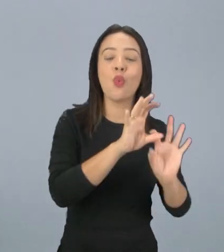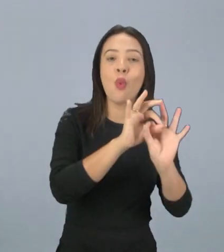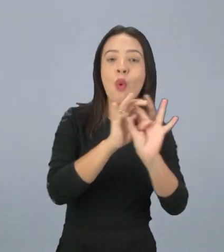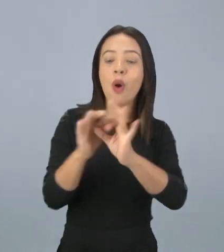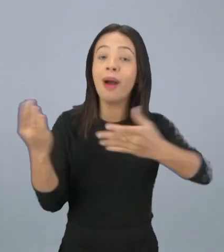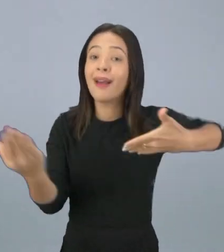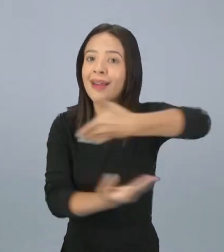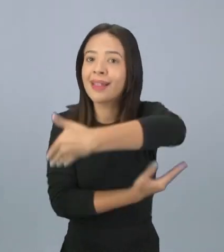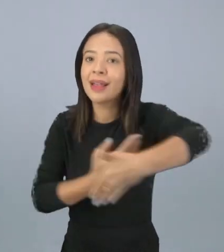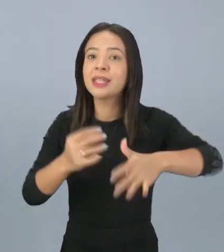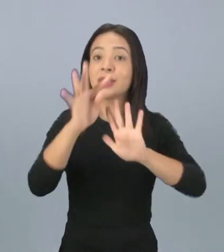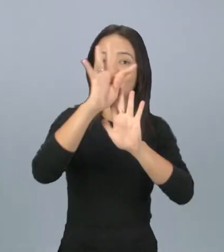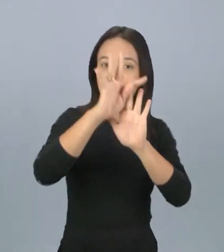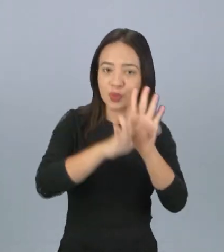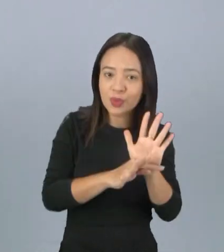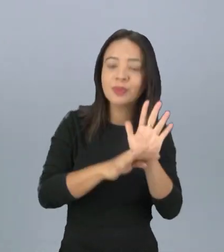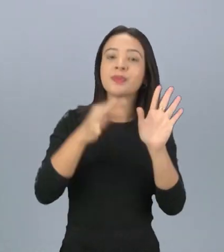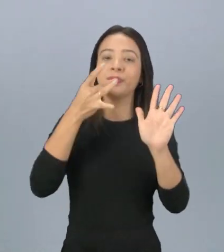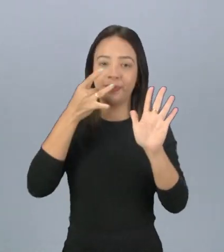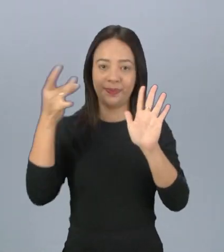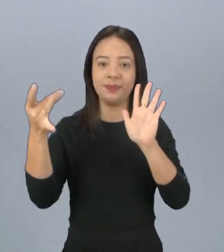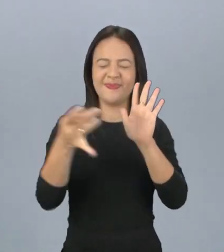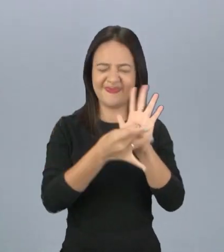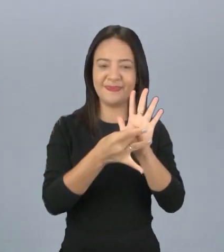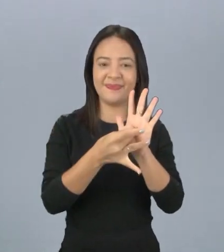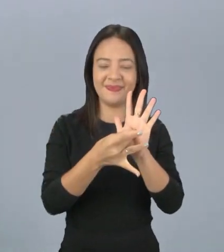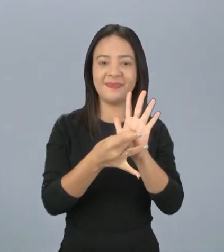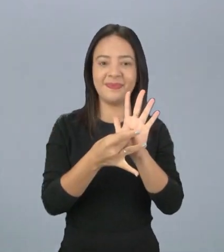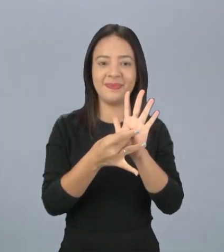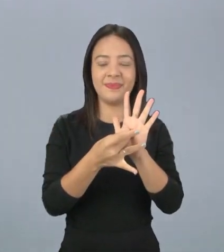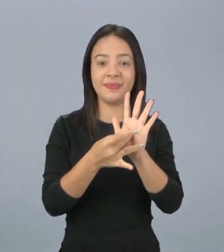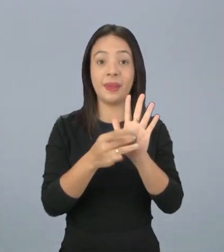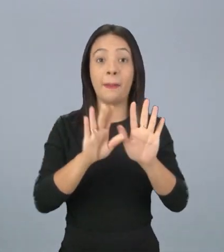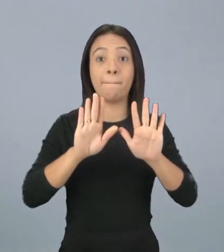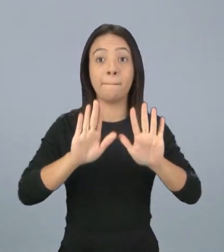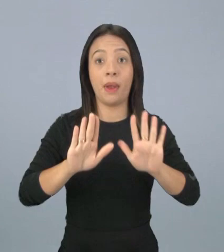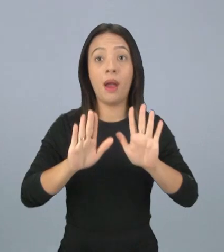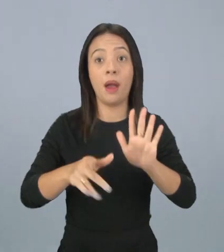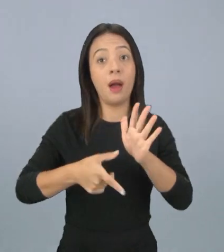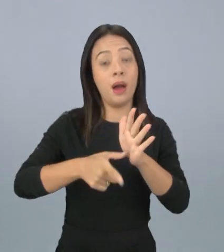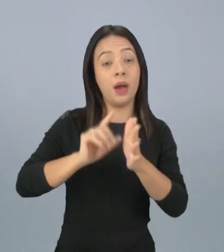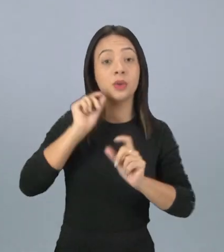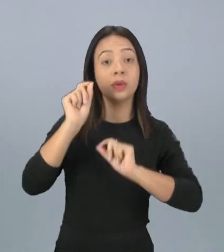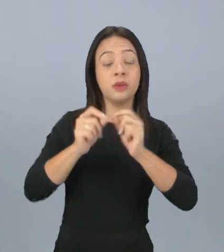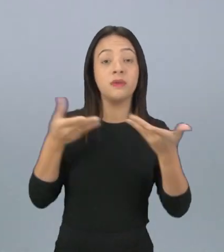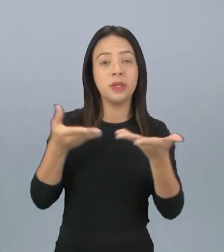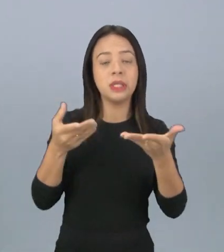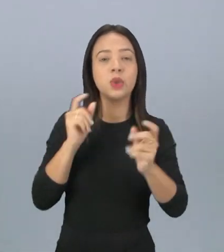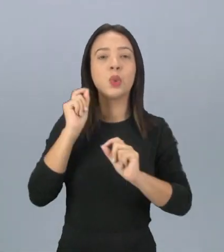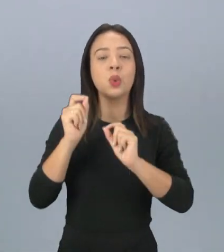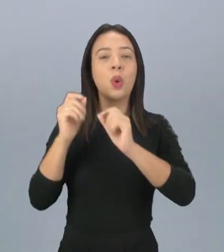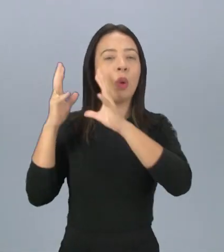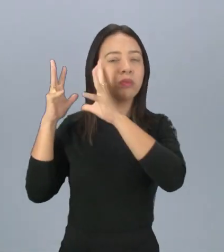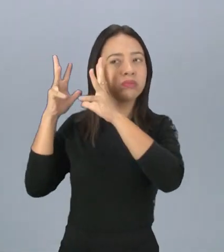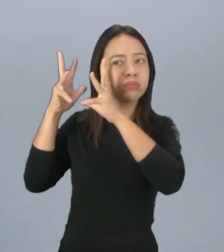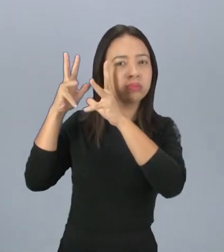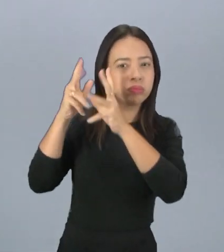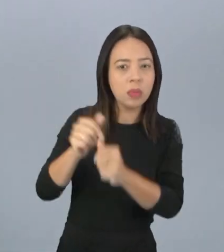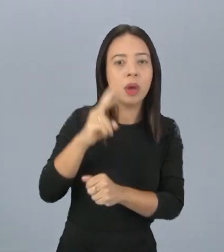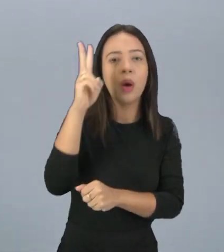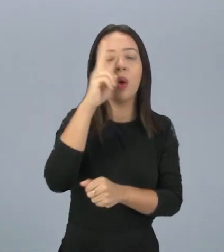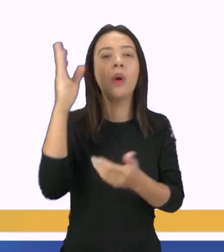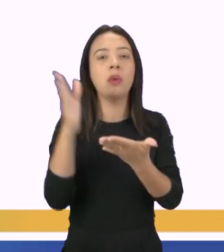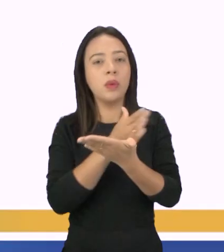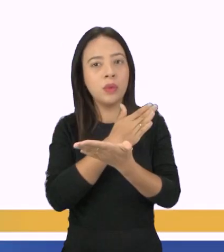marcam relações de sentidos em textos argumentativos. Mas antes de a gente começar esse assunto, a gente vai refletir sobre algumas